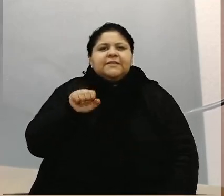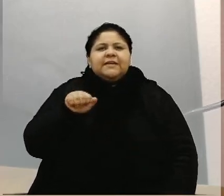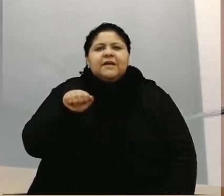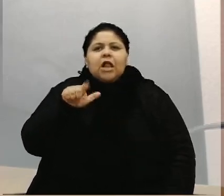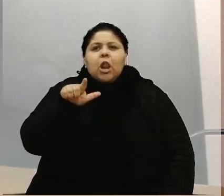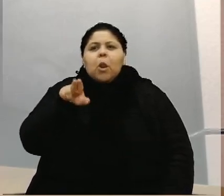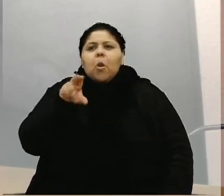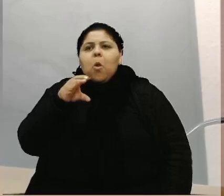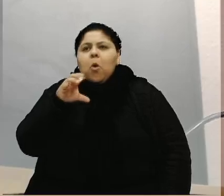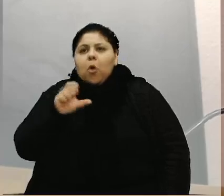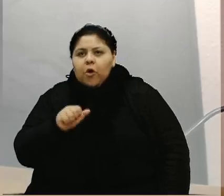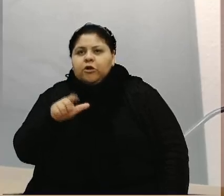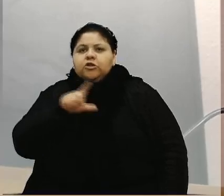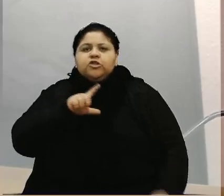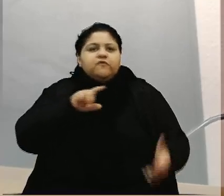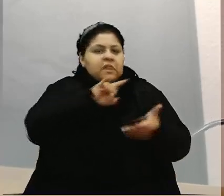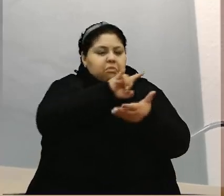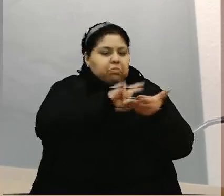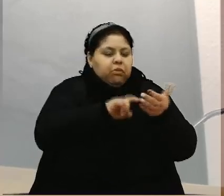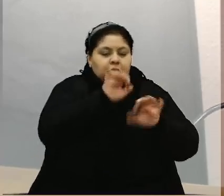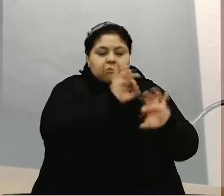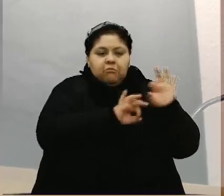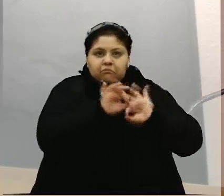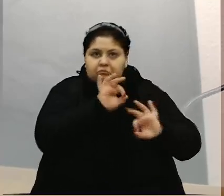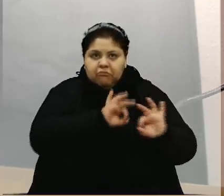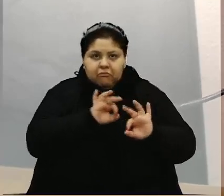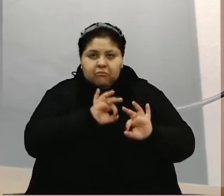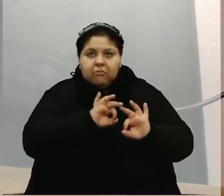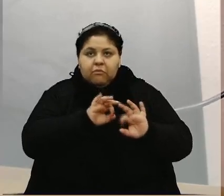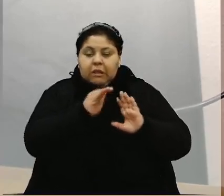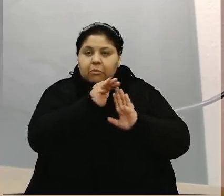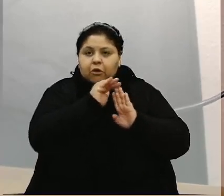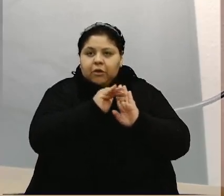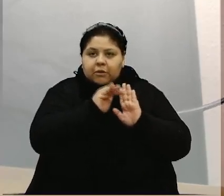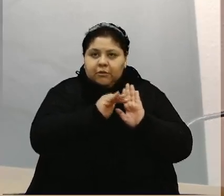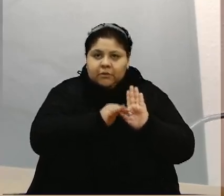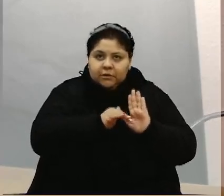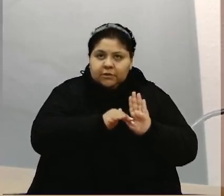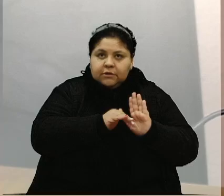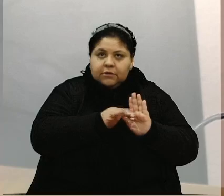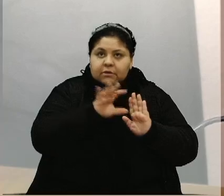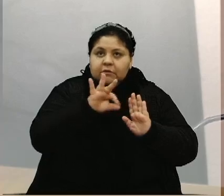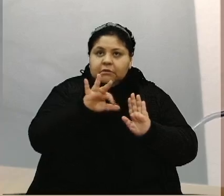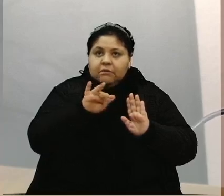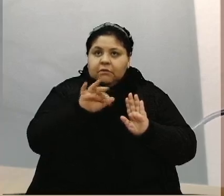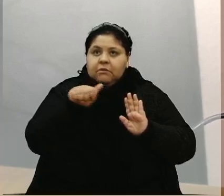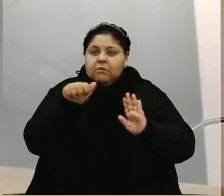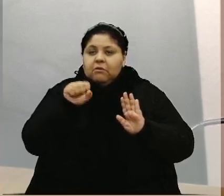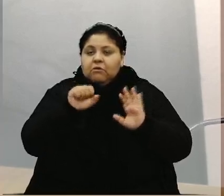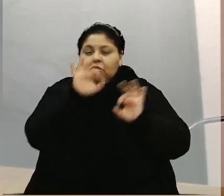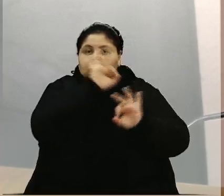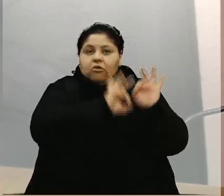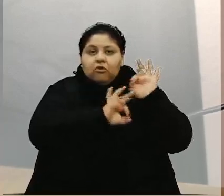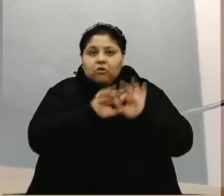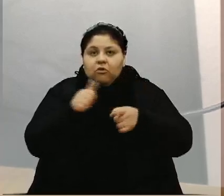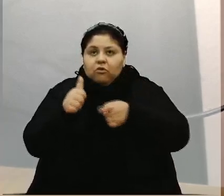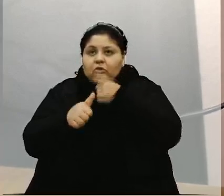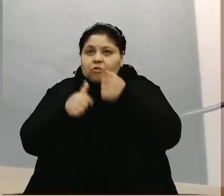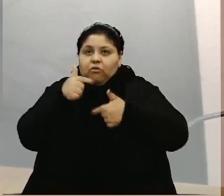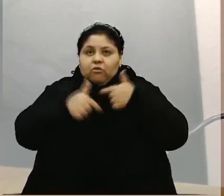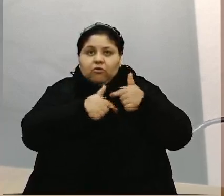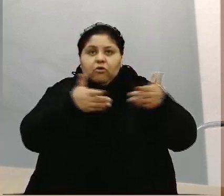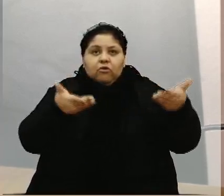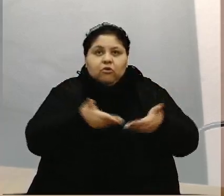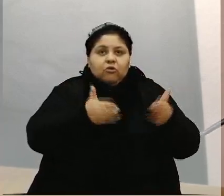ali, tiveram seus documentos organizados pelo programa, né? Ali da FAS, organizaram, tiveram o primeiro emprego e hoje estão com a